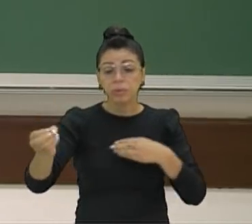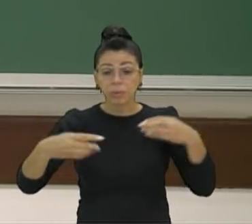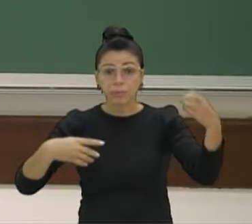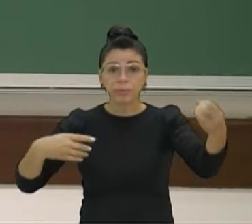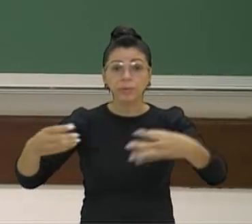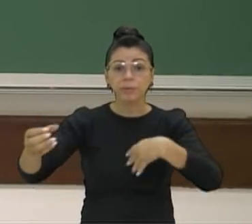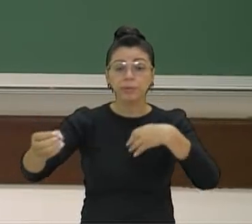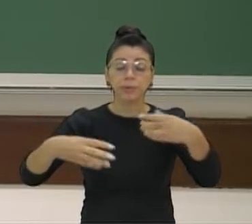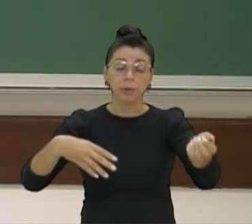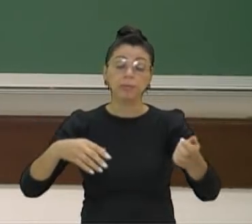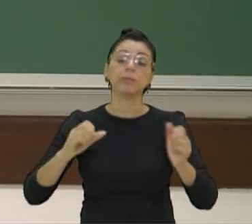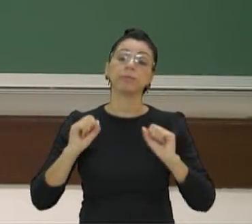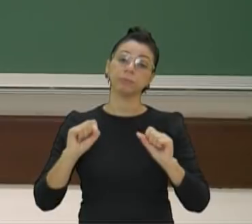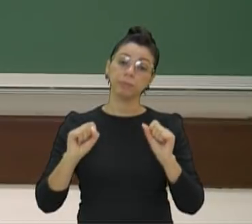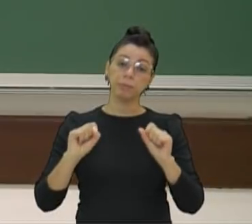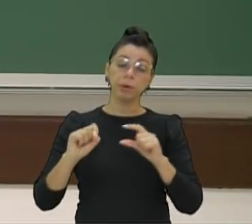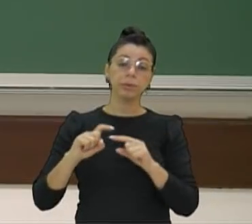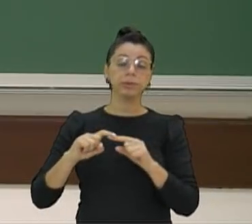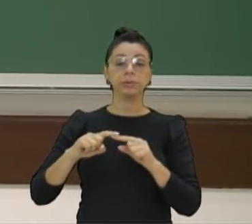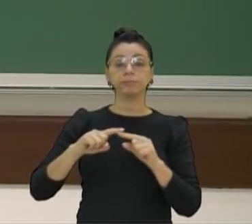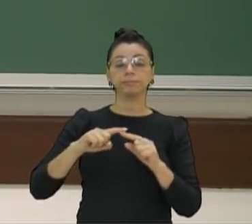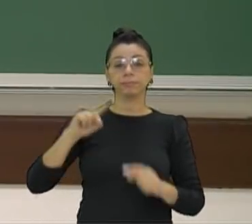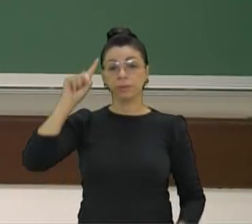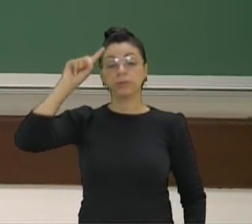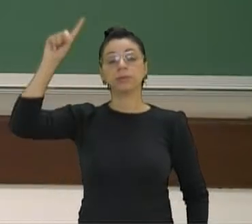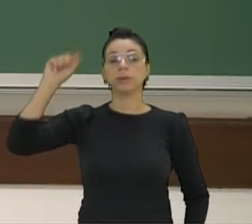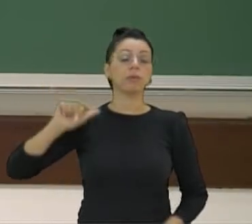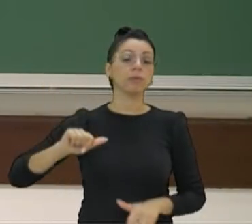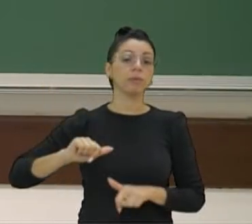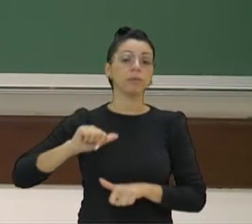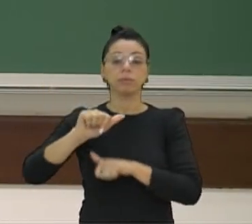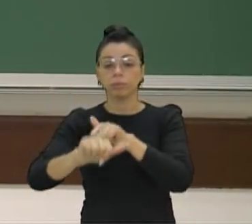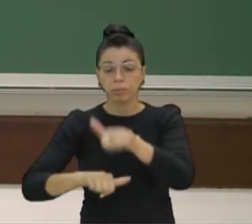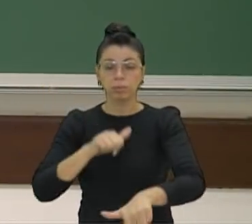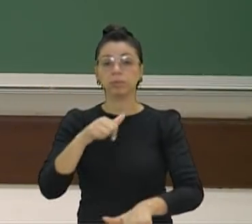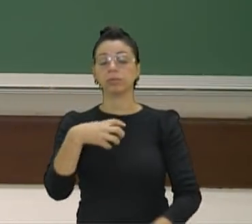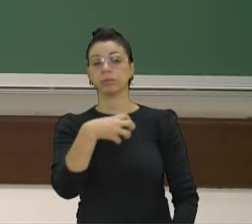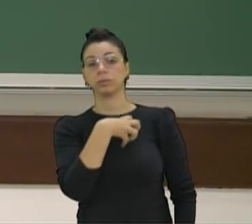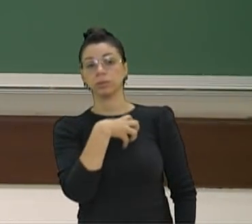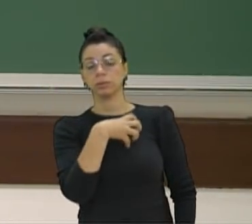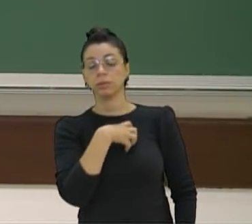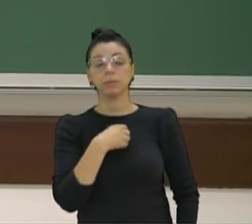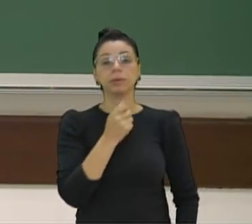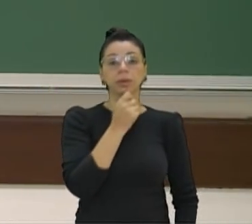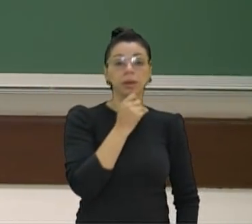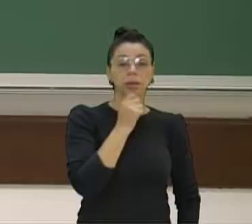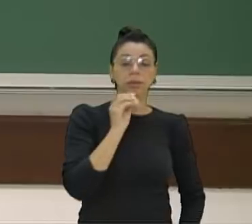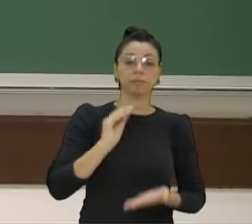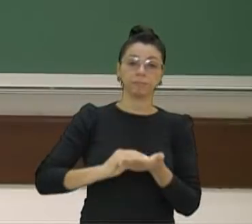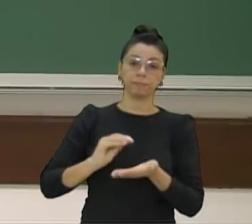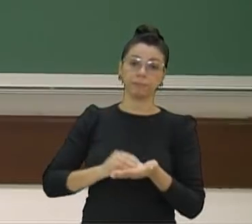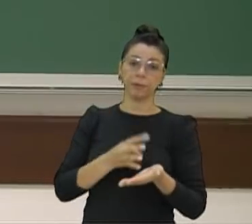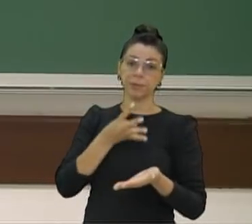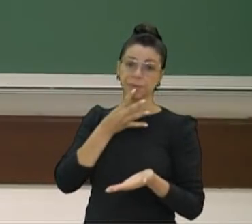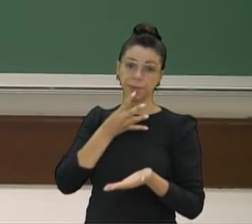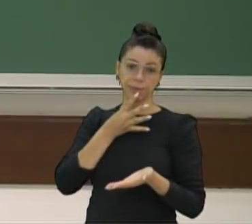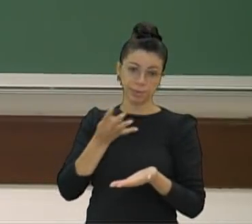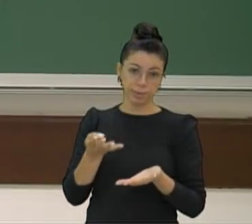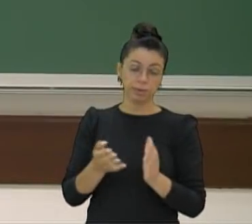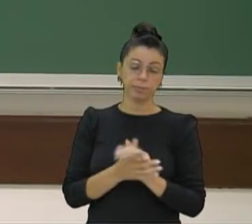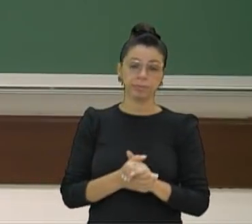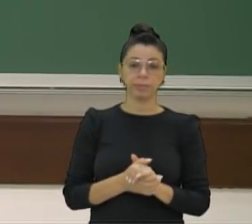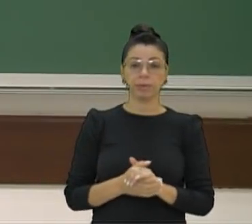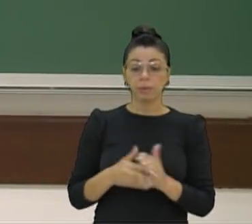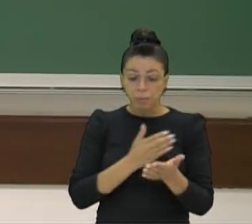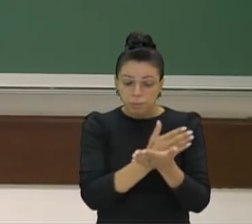tona, né? Então pode ser que daqui a alguns dias a gente tenha outros sintomas ainda desconhecidos. No início, a gente não sabia todos